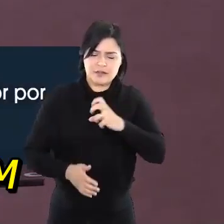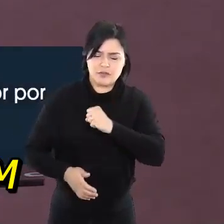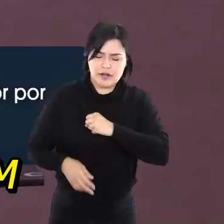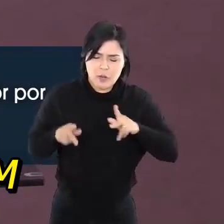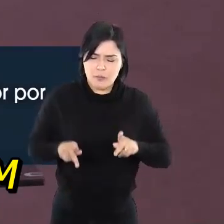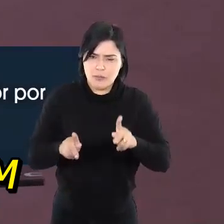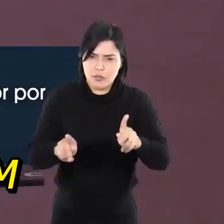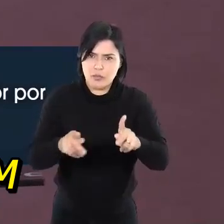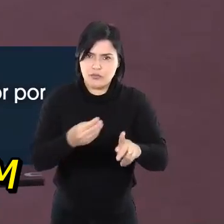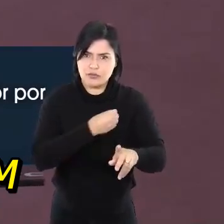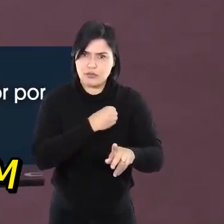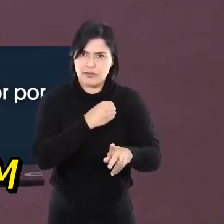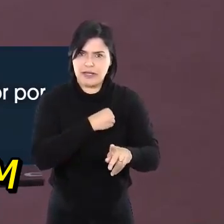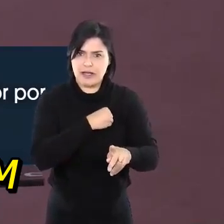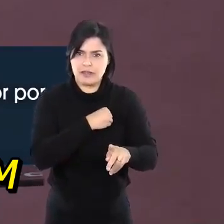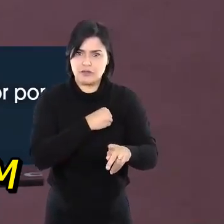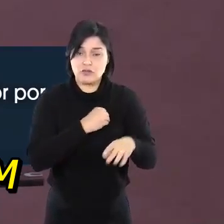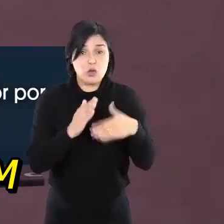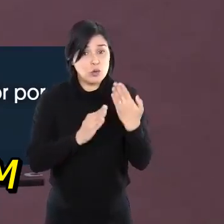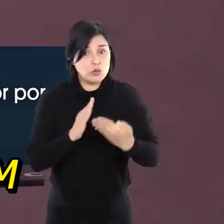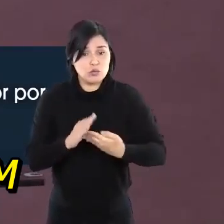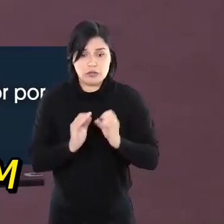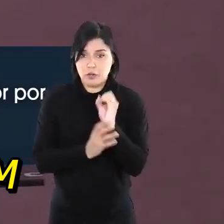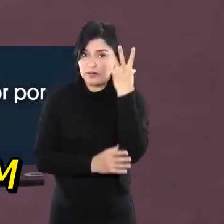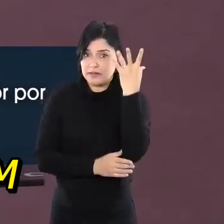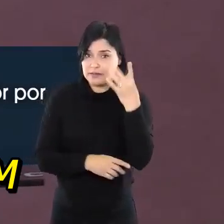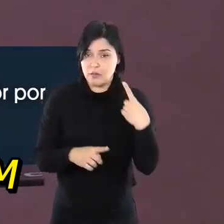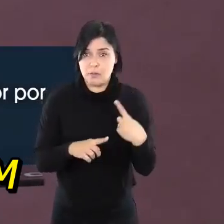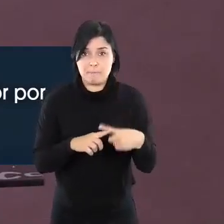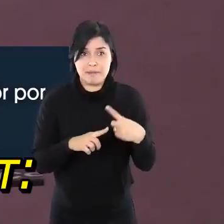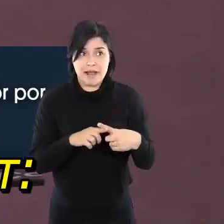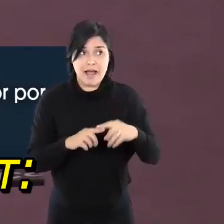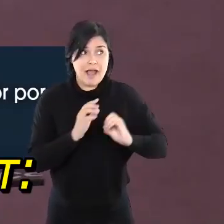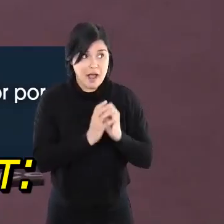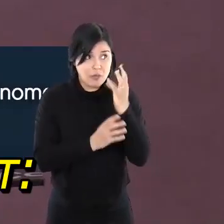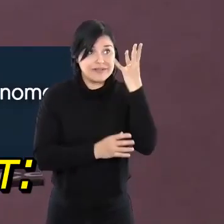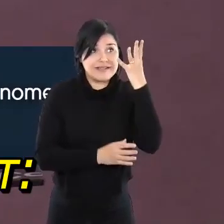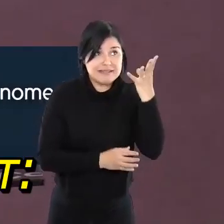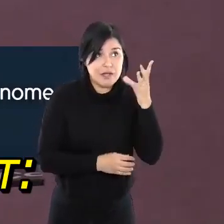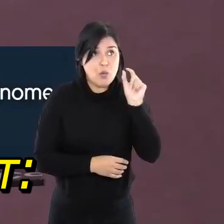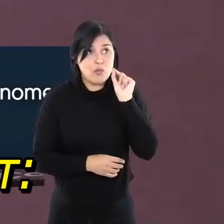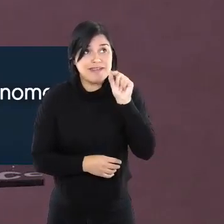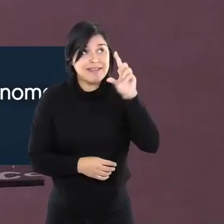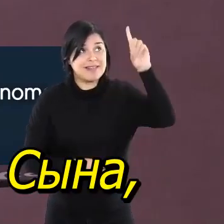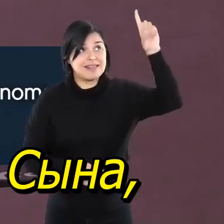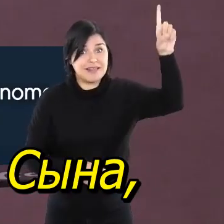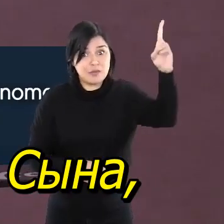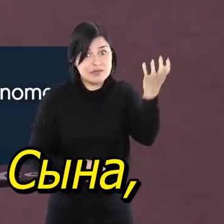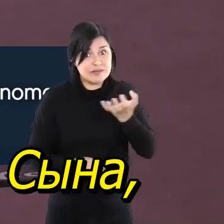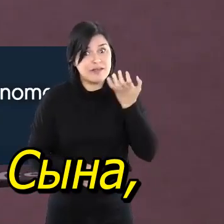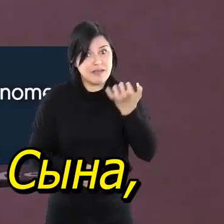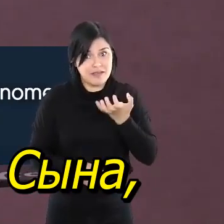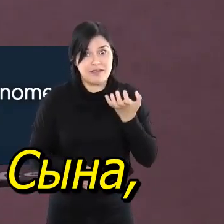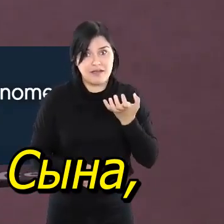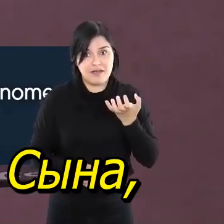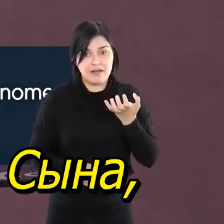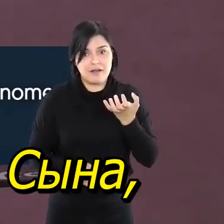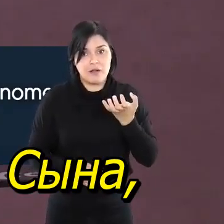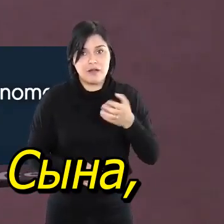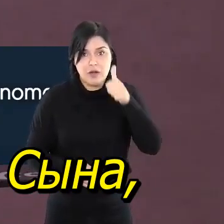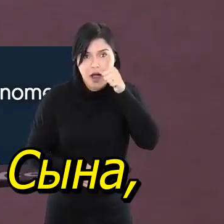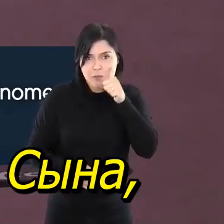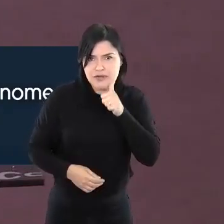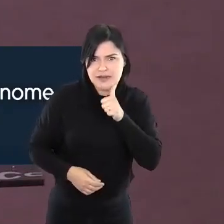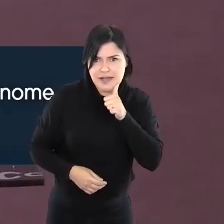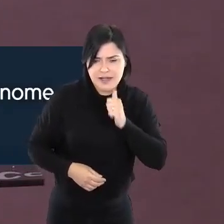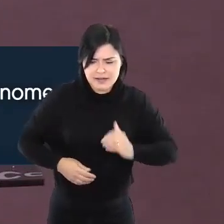Ora, tudo isso aconteceu para que se cumprisse o que fora dito pelo Senhor por intermédio do profeta: eis que a virgem conceberá e dará à